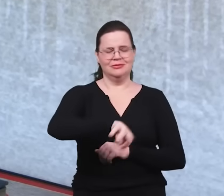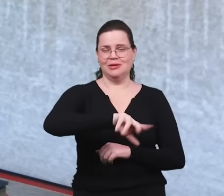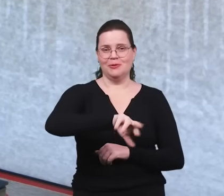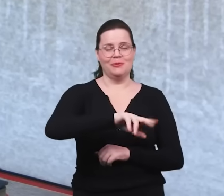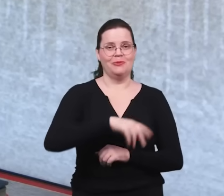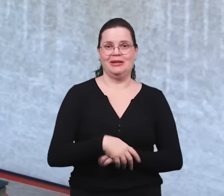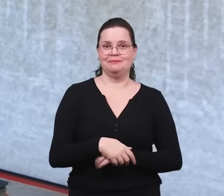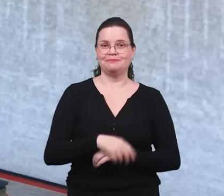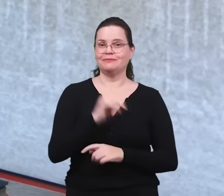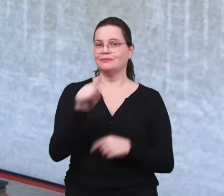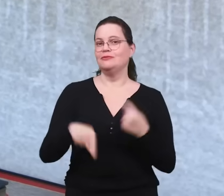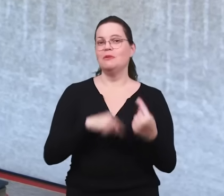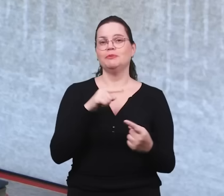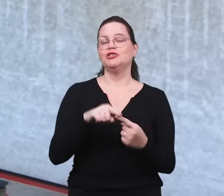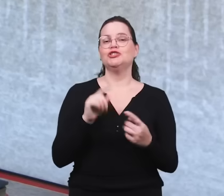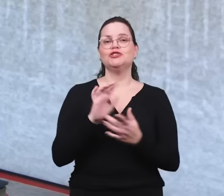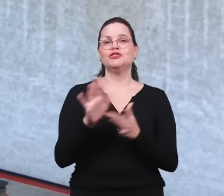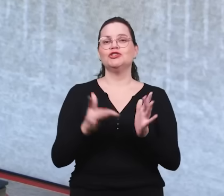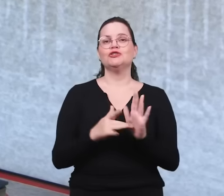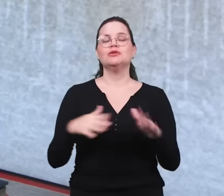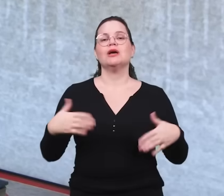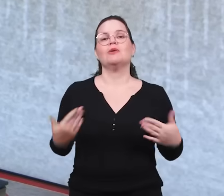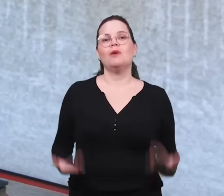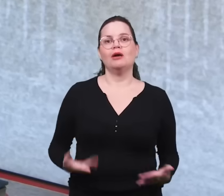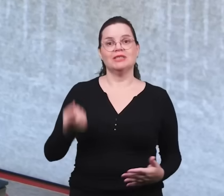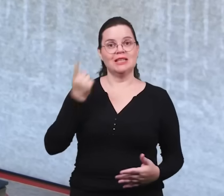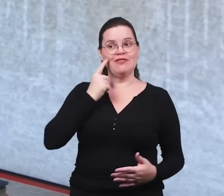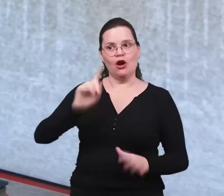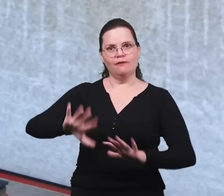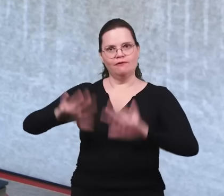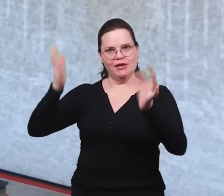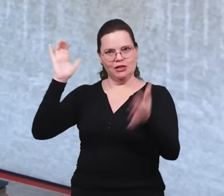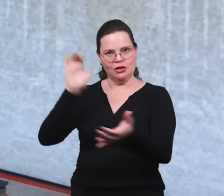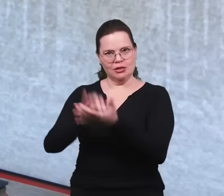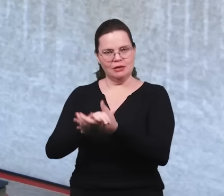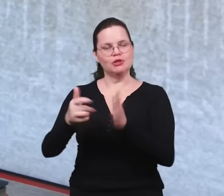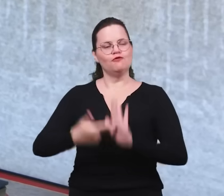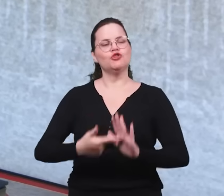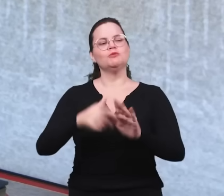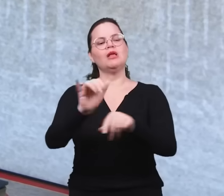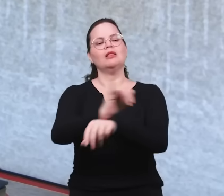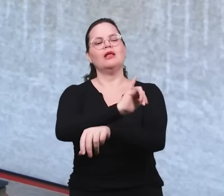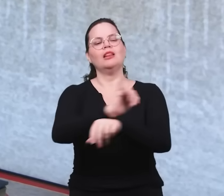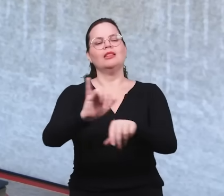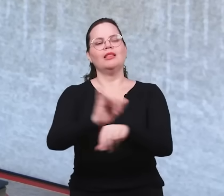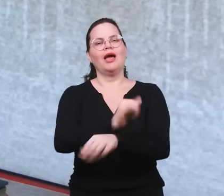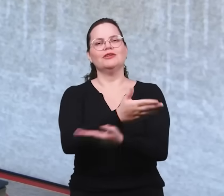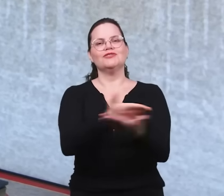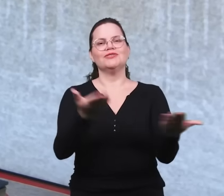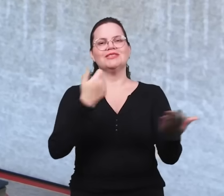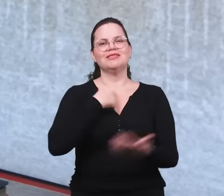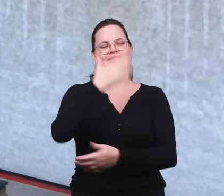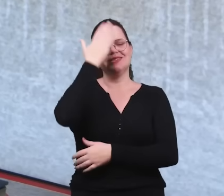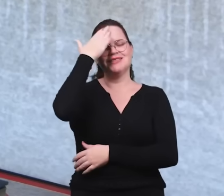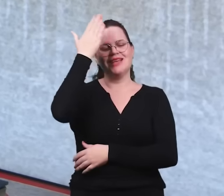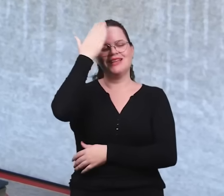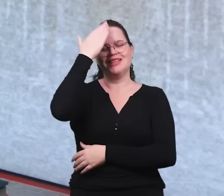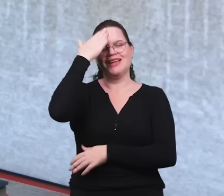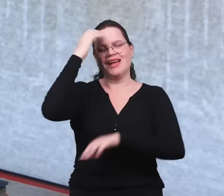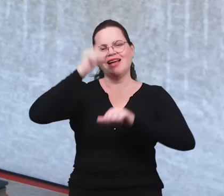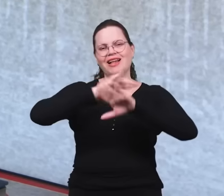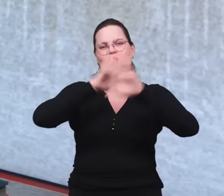Diferentemente, ele quis mostrar na figura de uma festa de casamento tudo o que não é conhecido sobre o